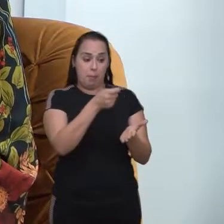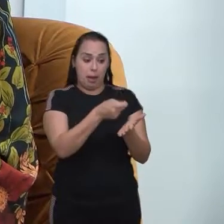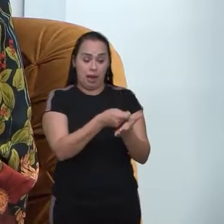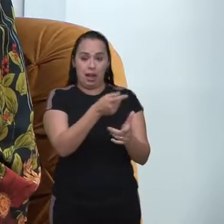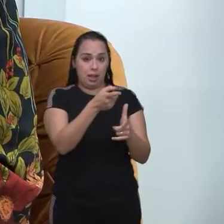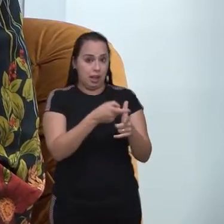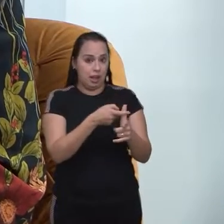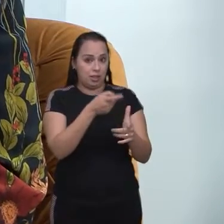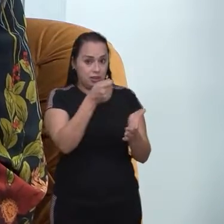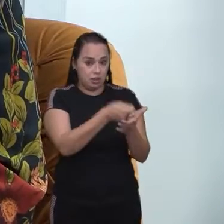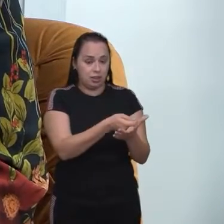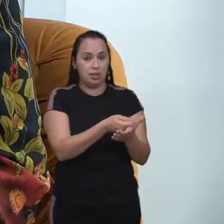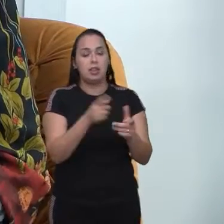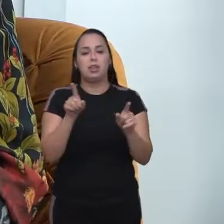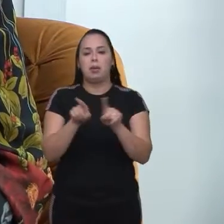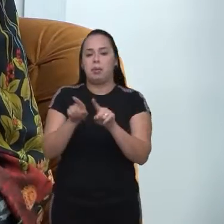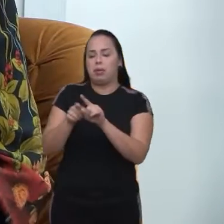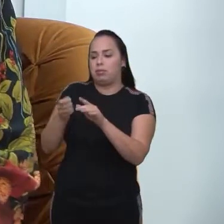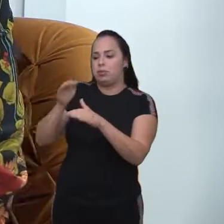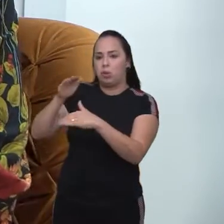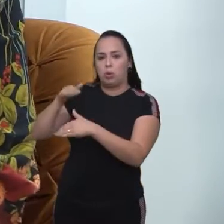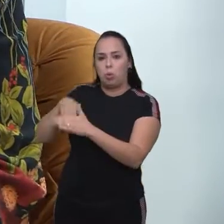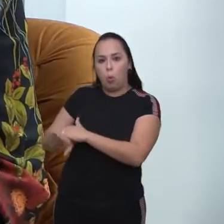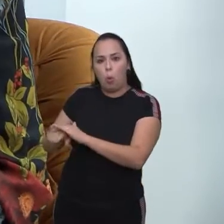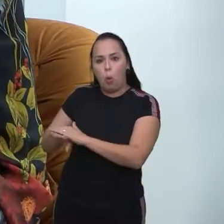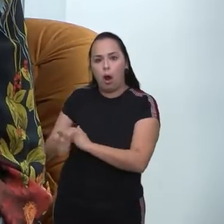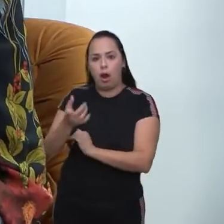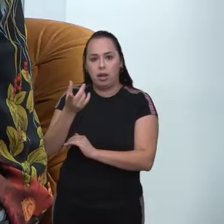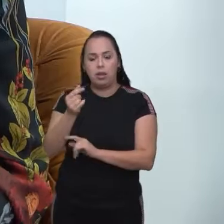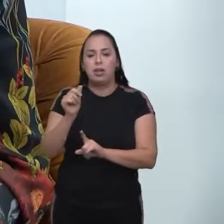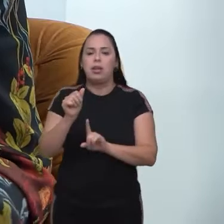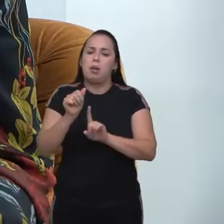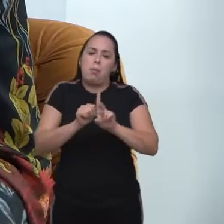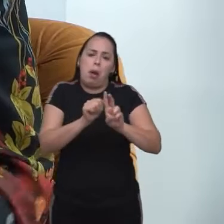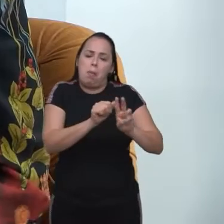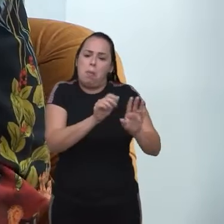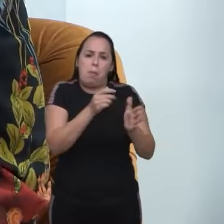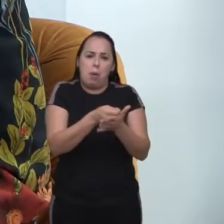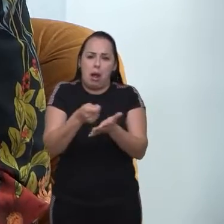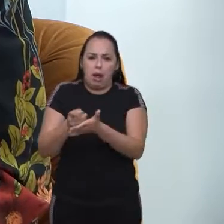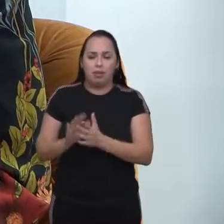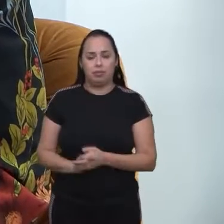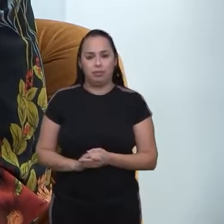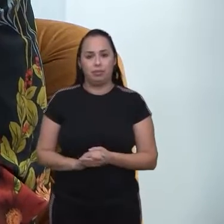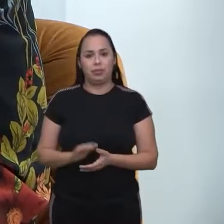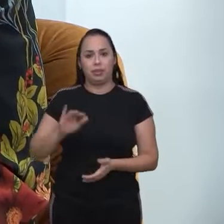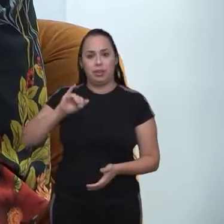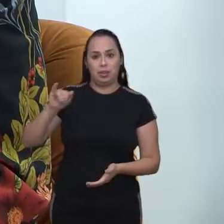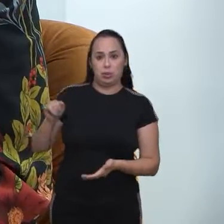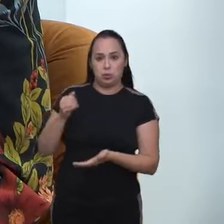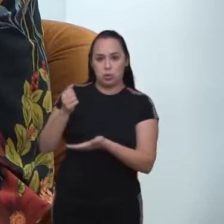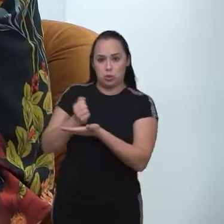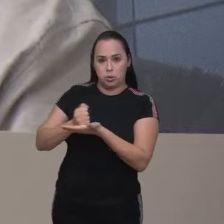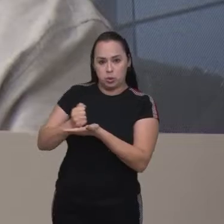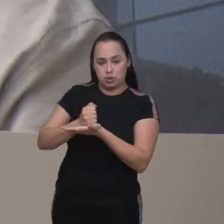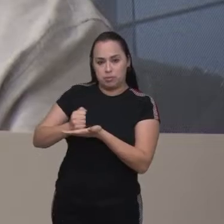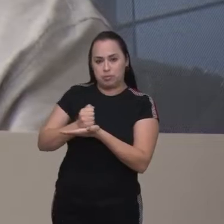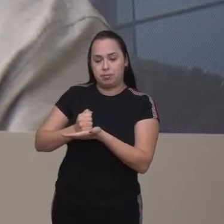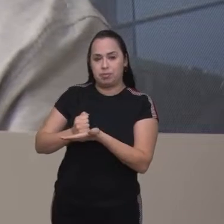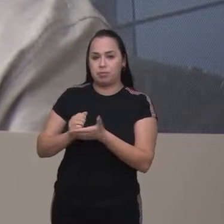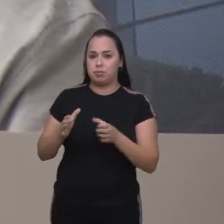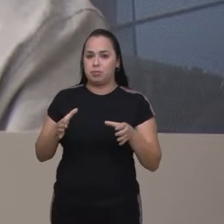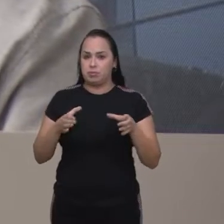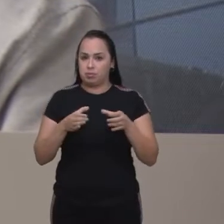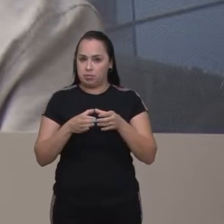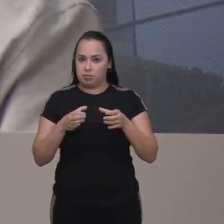isso começa desde um pagamento de conta, investimento, poupança e no próprio gasto mensal mesmo que a pessoa tem. O